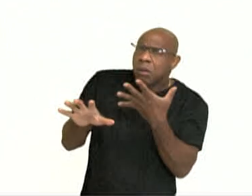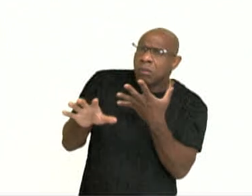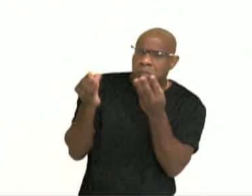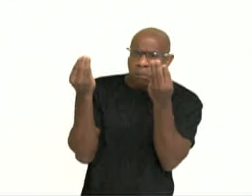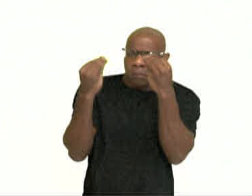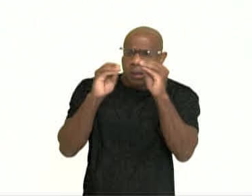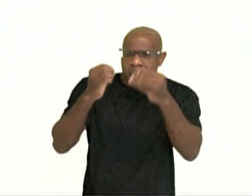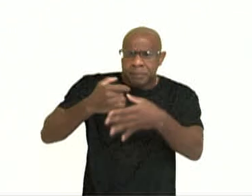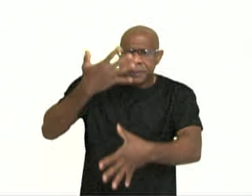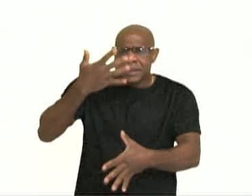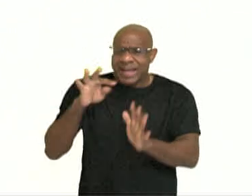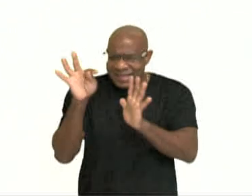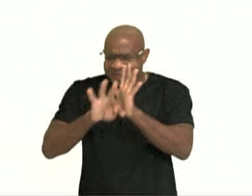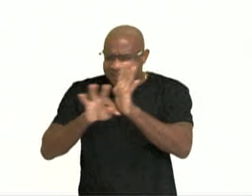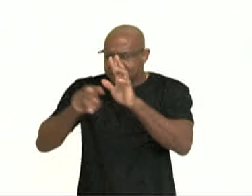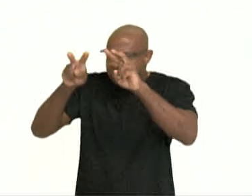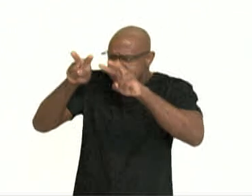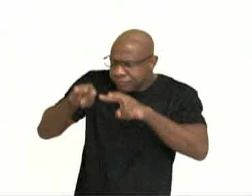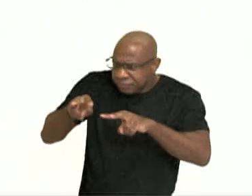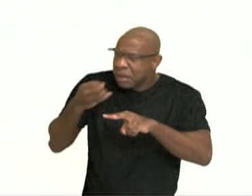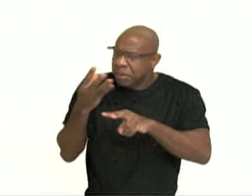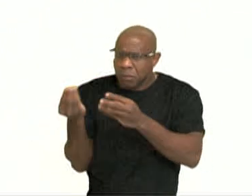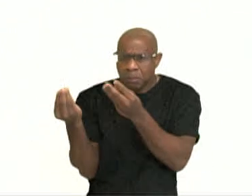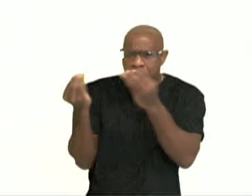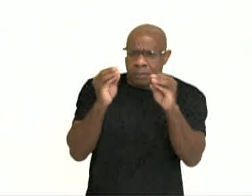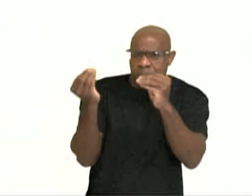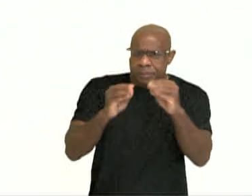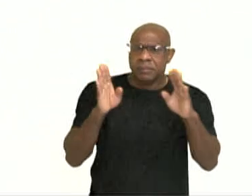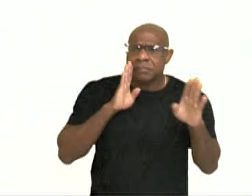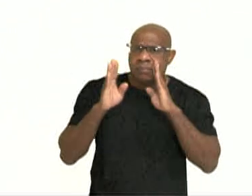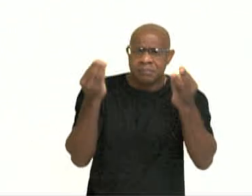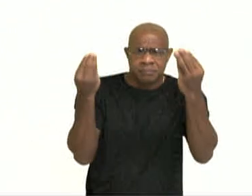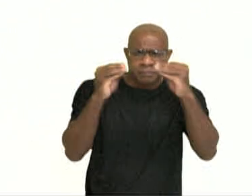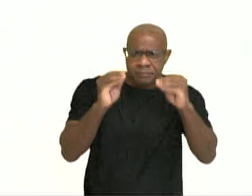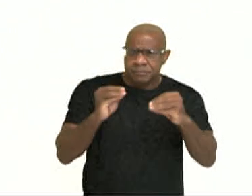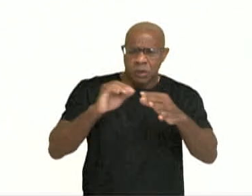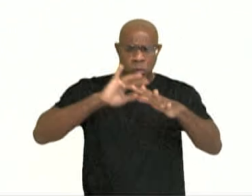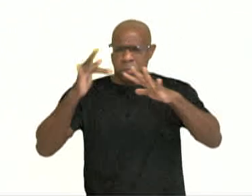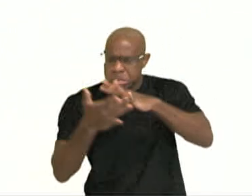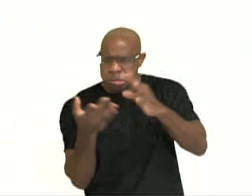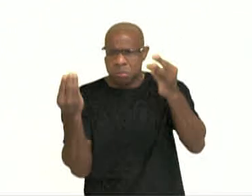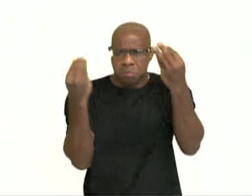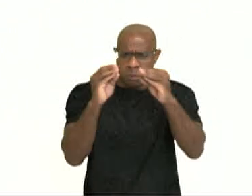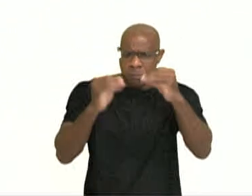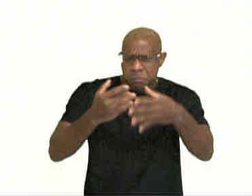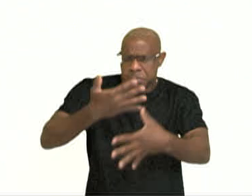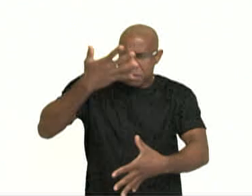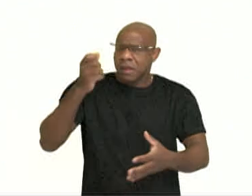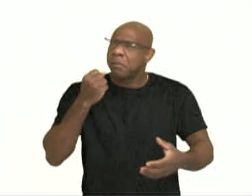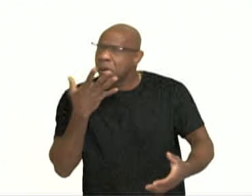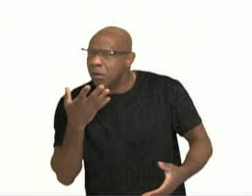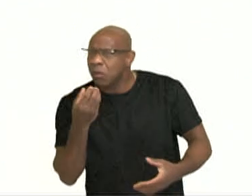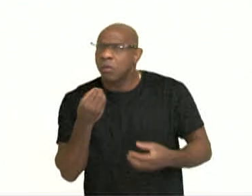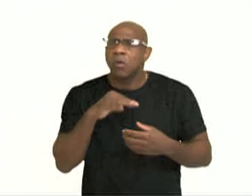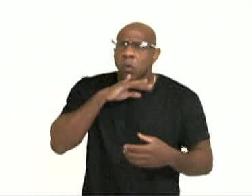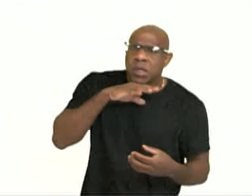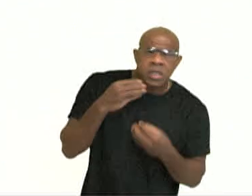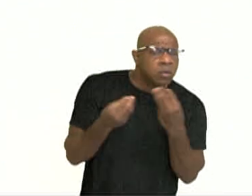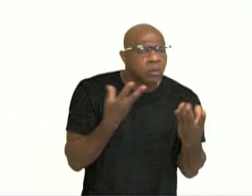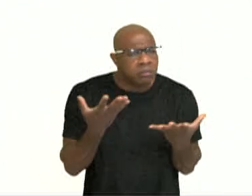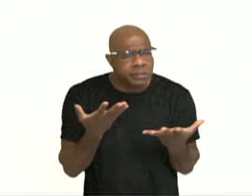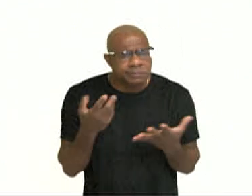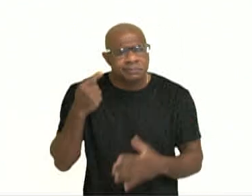é seu termômetro. Se te parecer saudável, porque é algo que você gosta, ou talvez porque possa ajudar outra